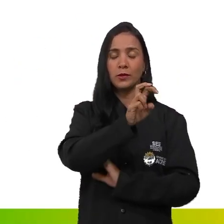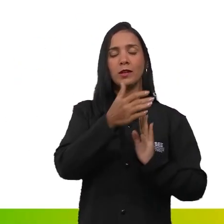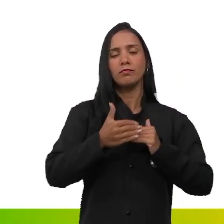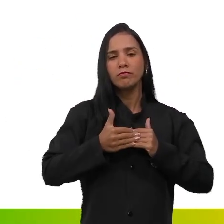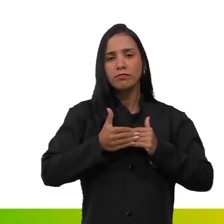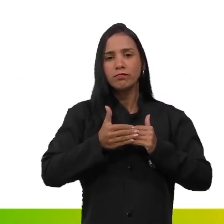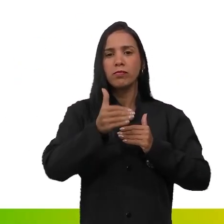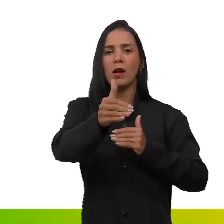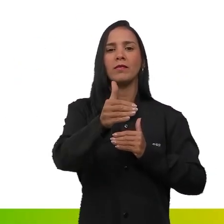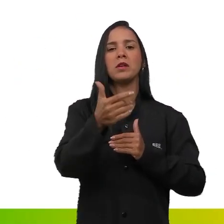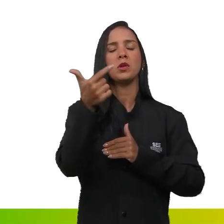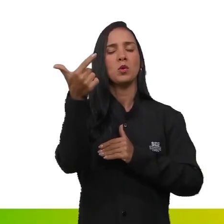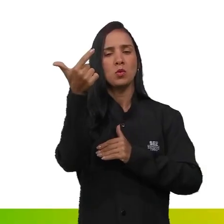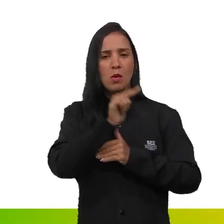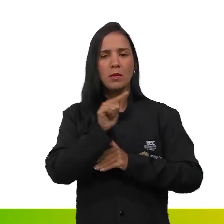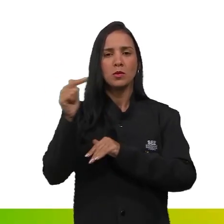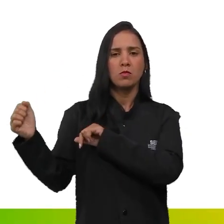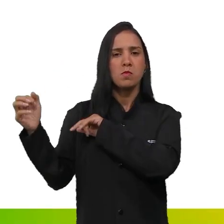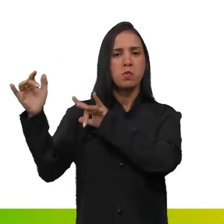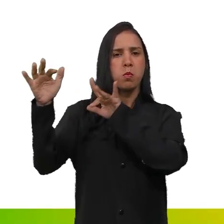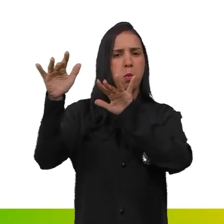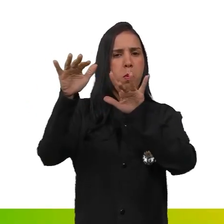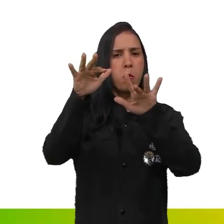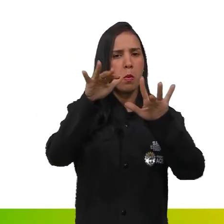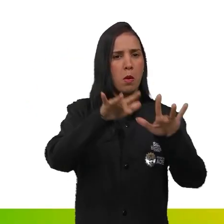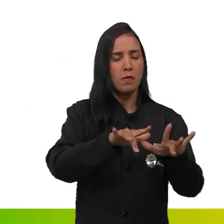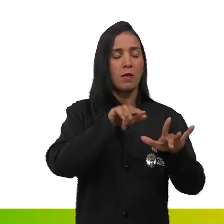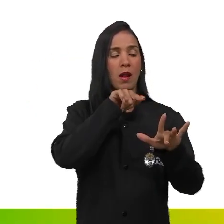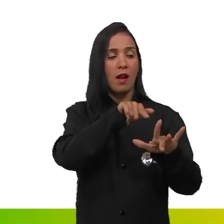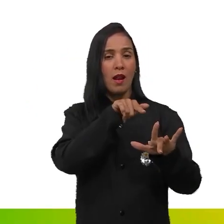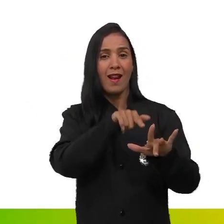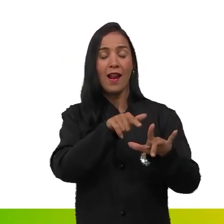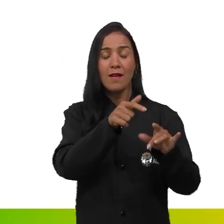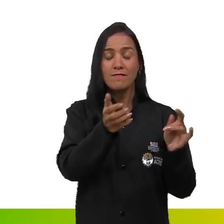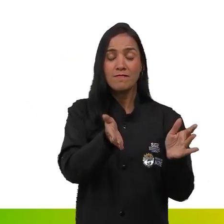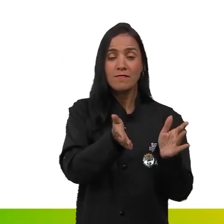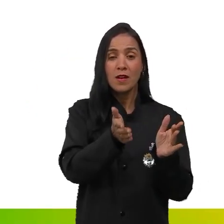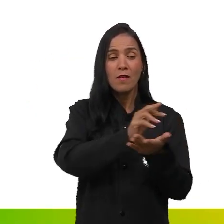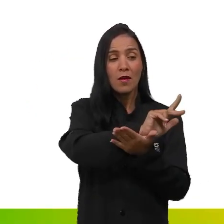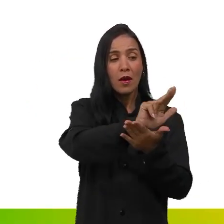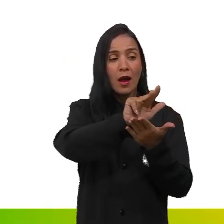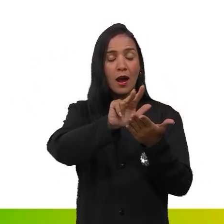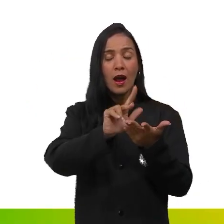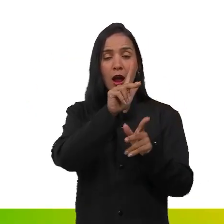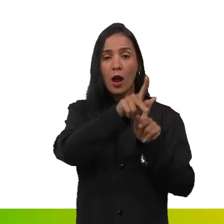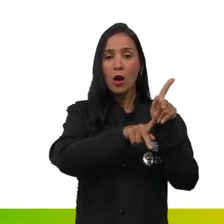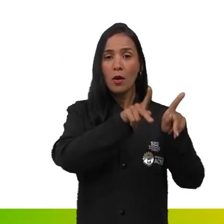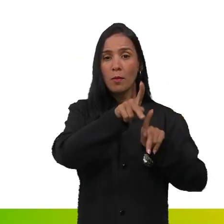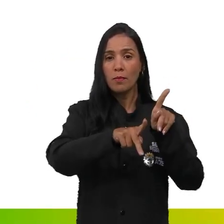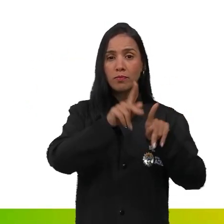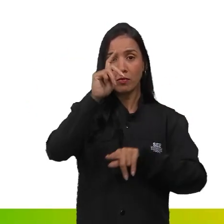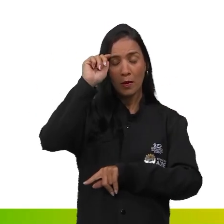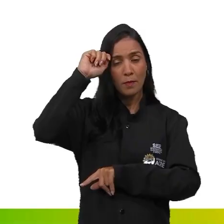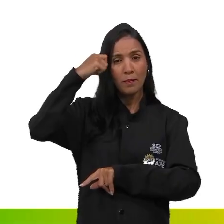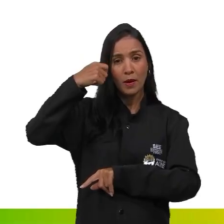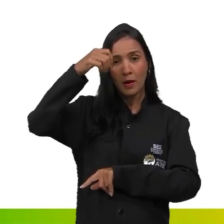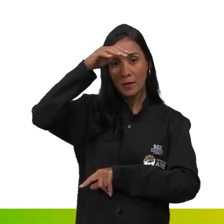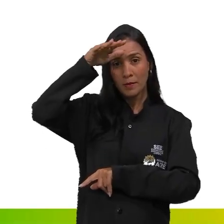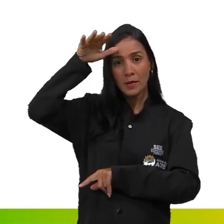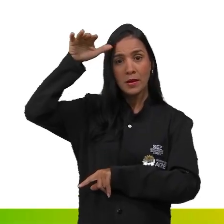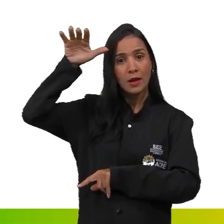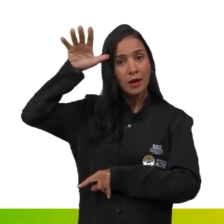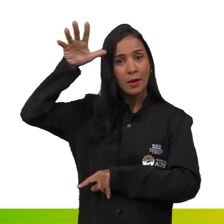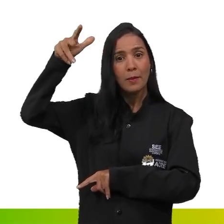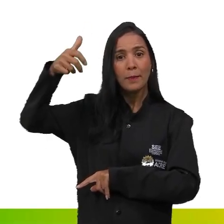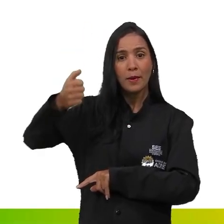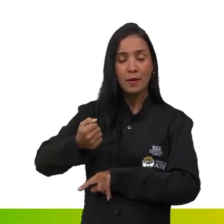época, milhões de africanos foram subjugados por essas potências que mantiveram aí a